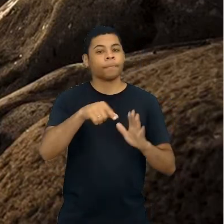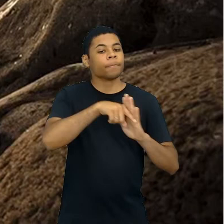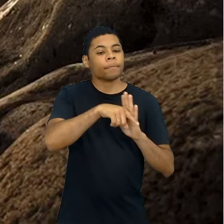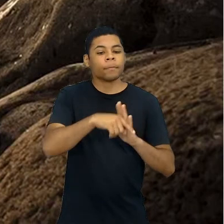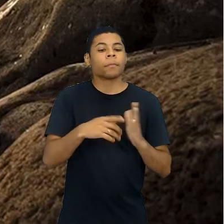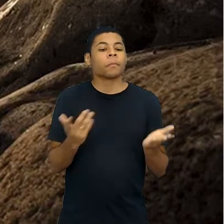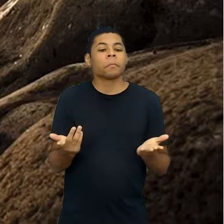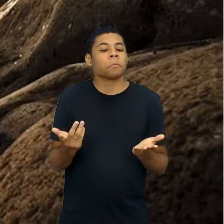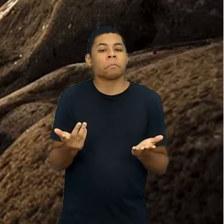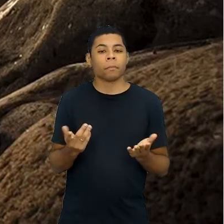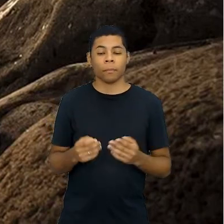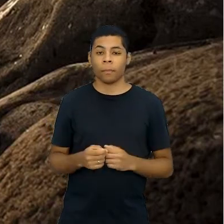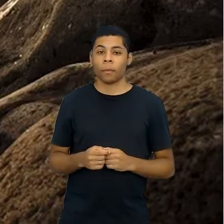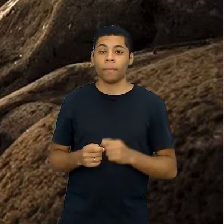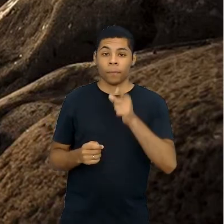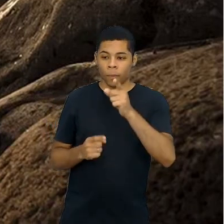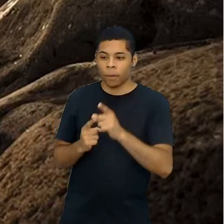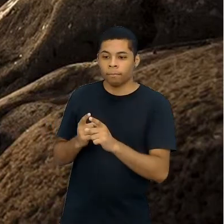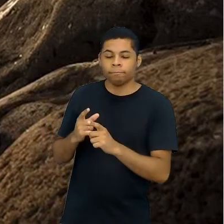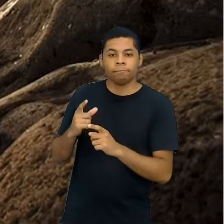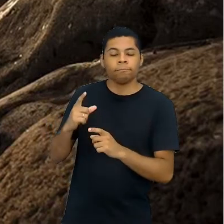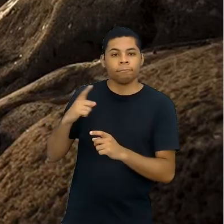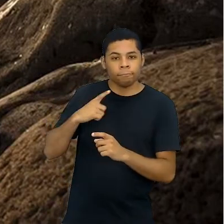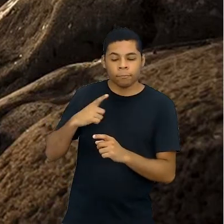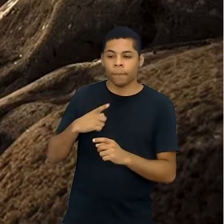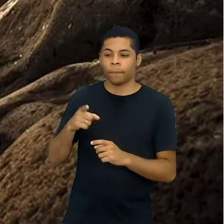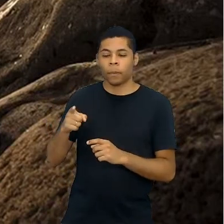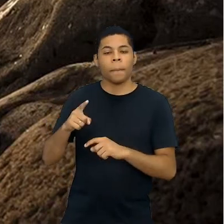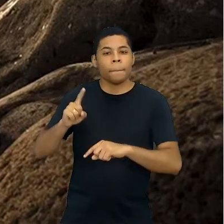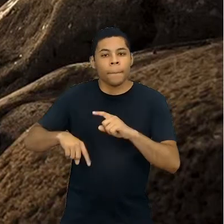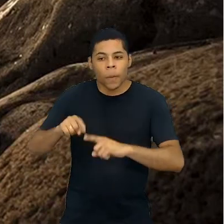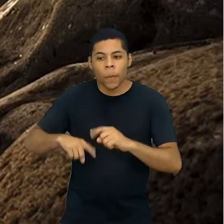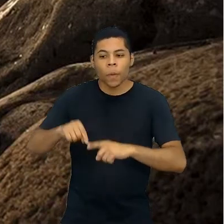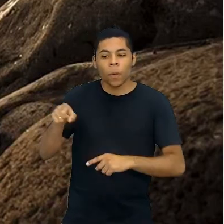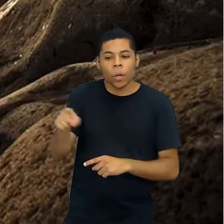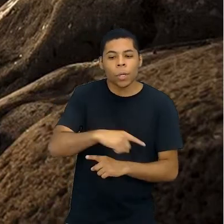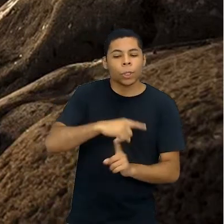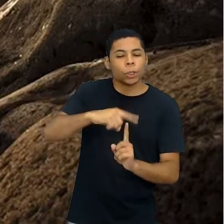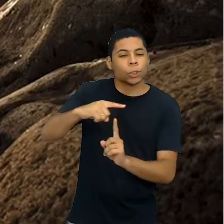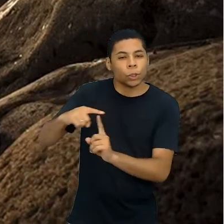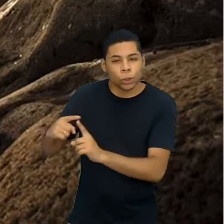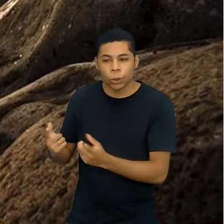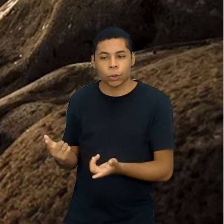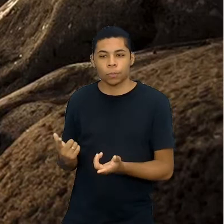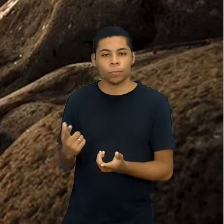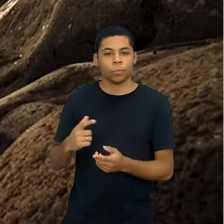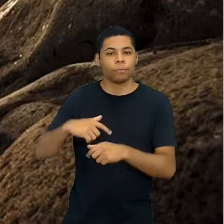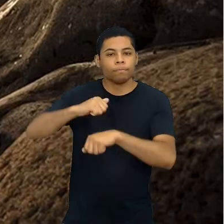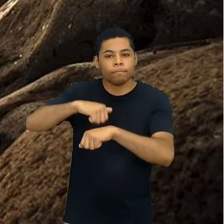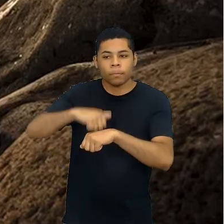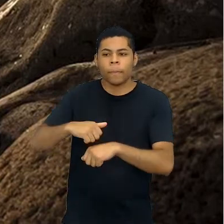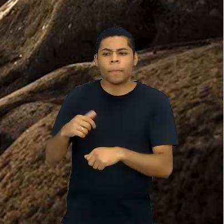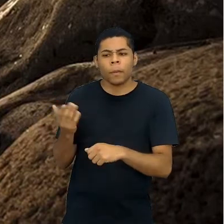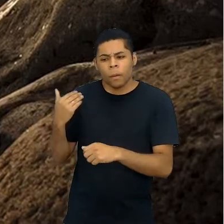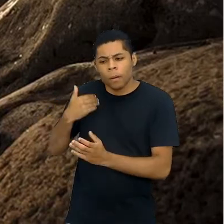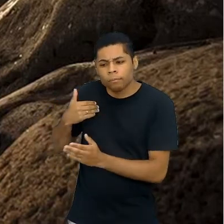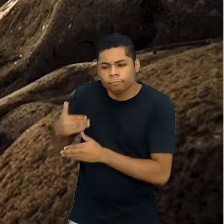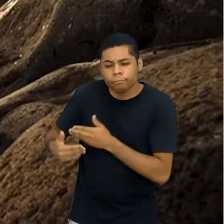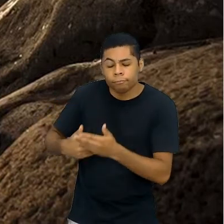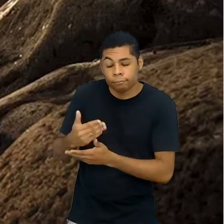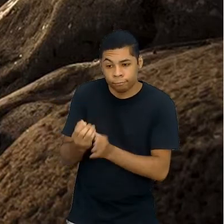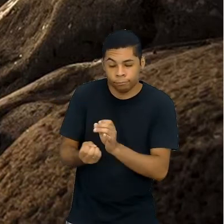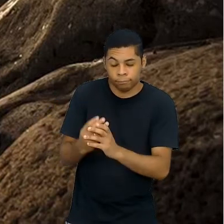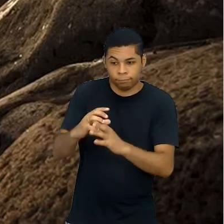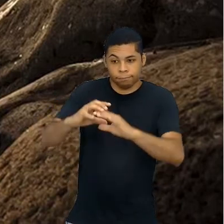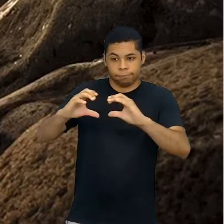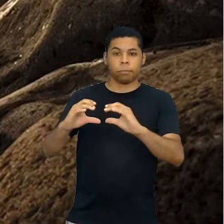quais são os minerais predominantes em cada tipo de rocha, quais processos estão envolvidos na sua